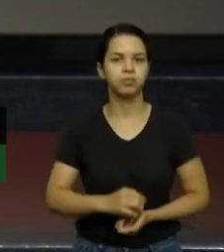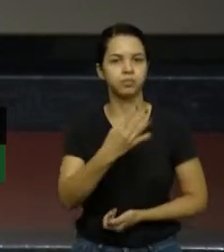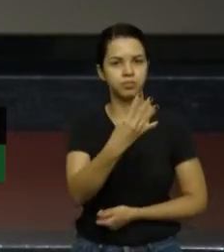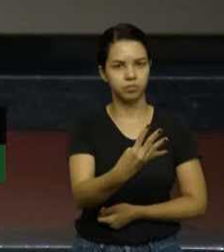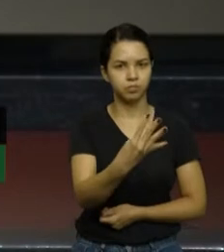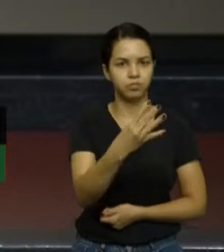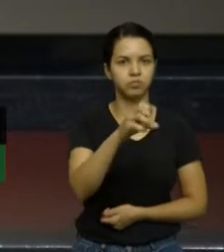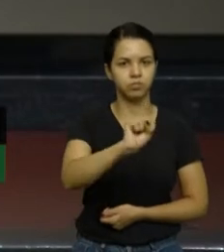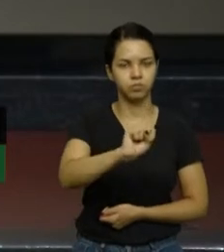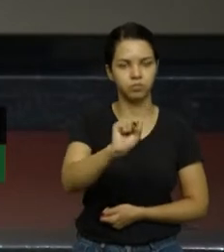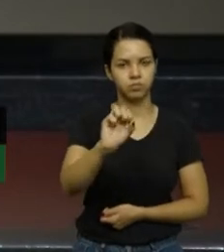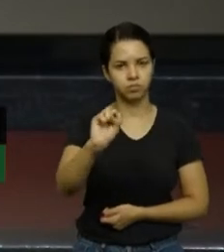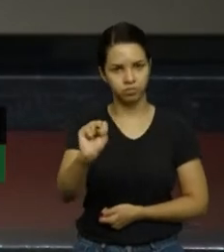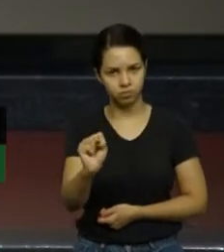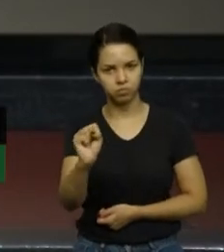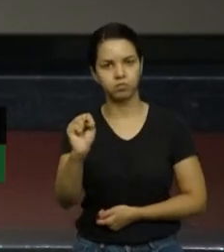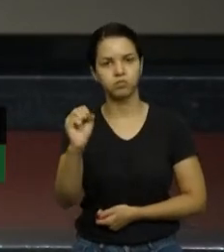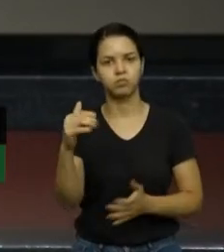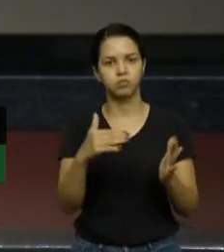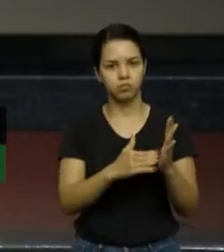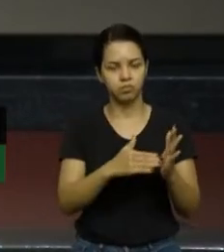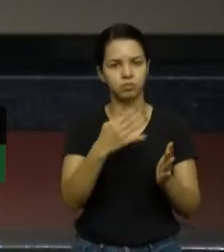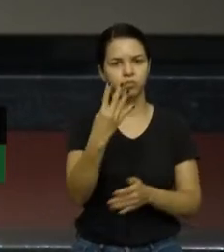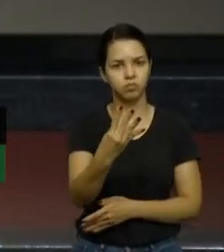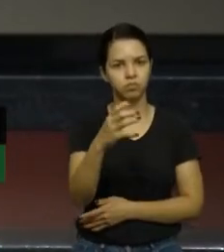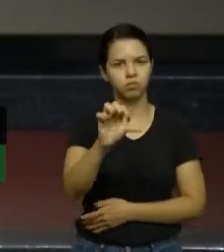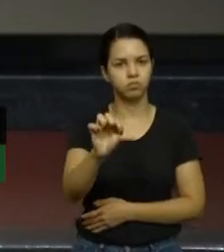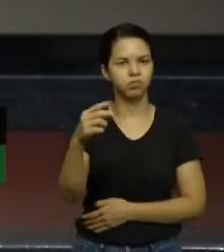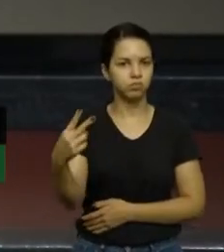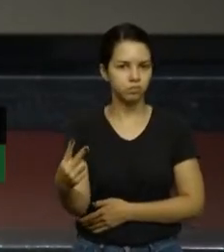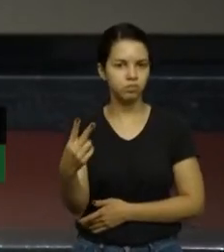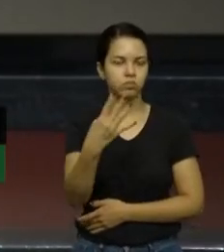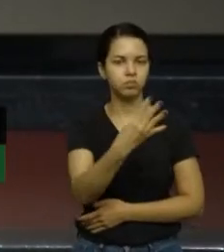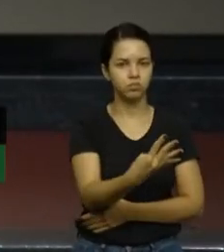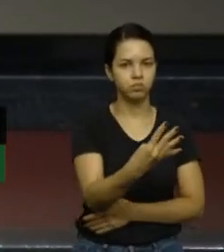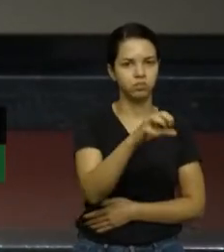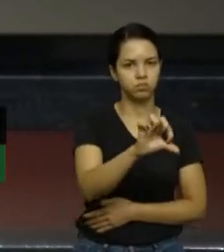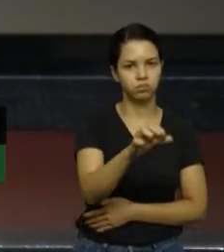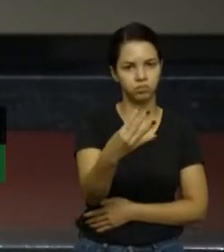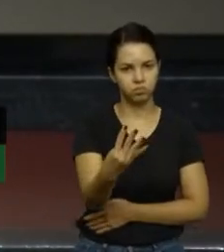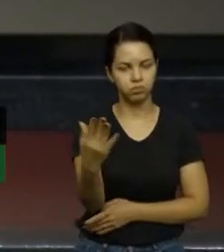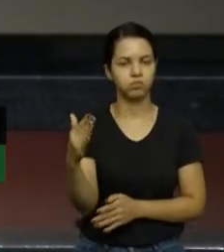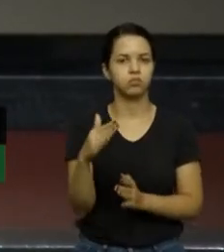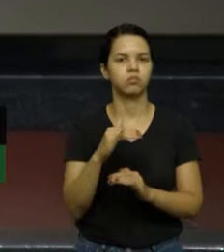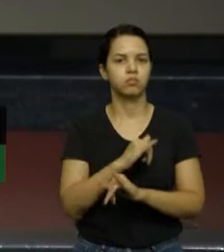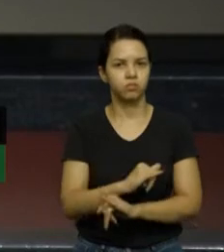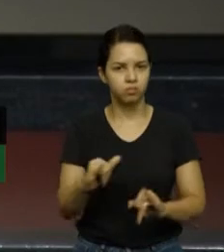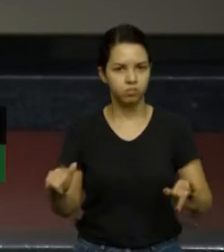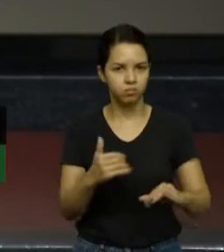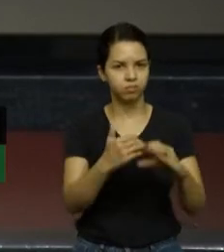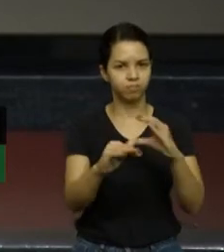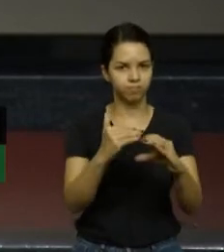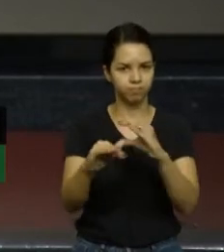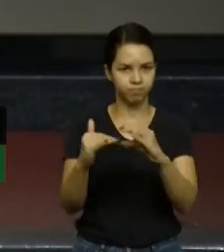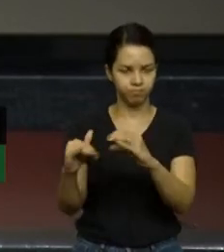488 a 492 e 494 e comunicou que vai encaminhar